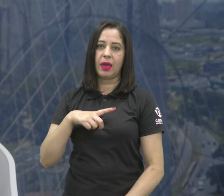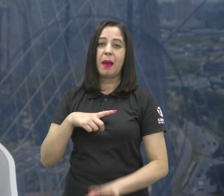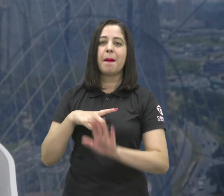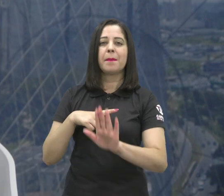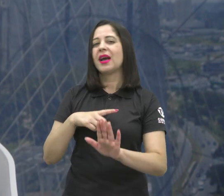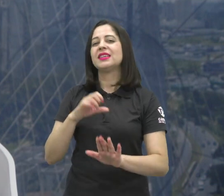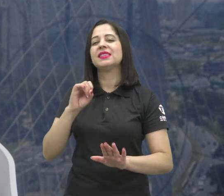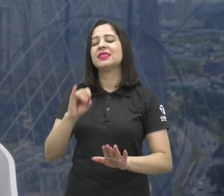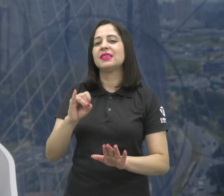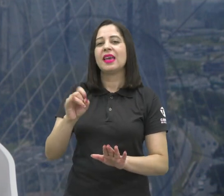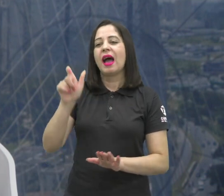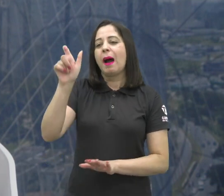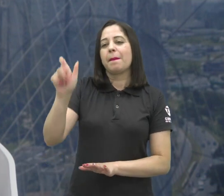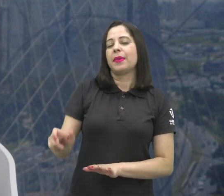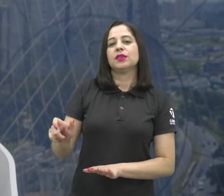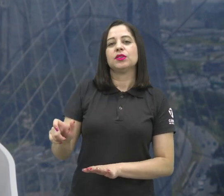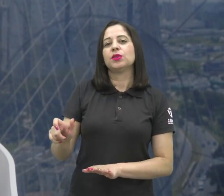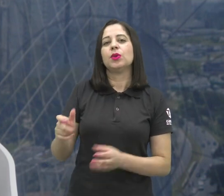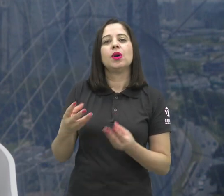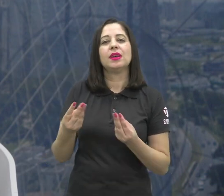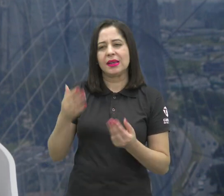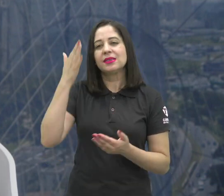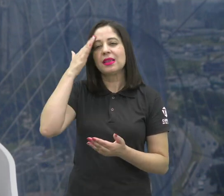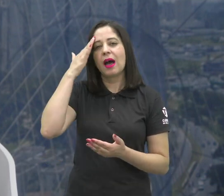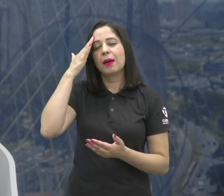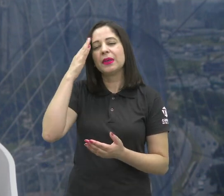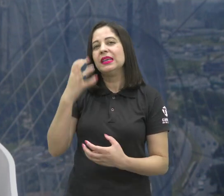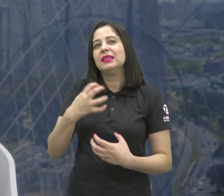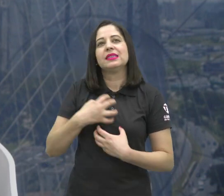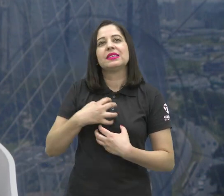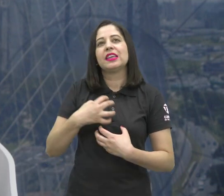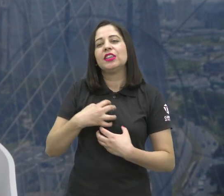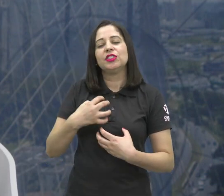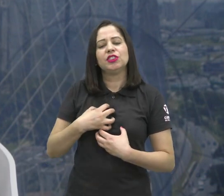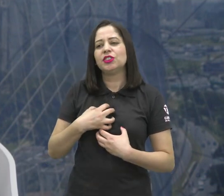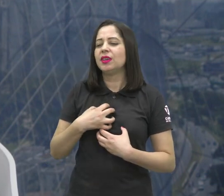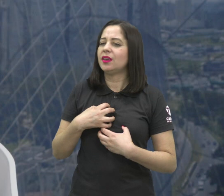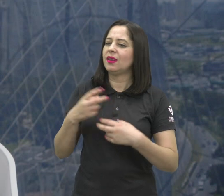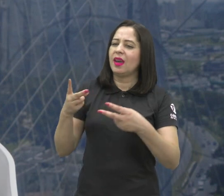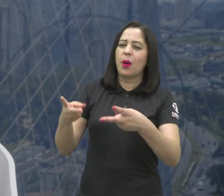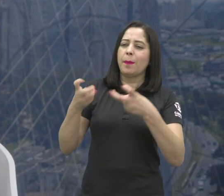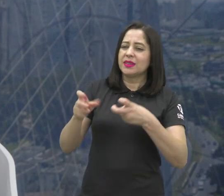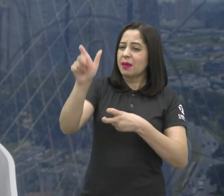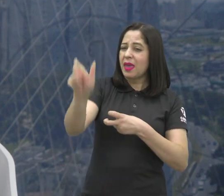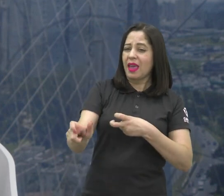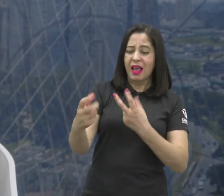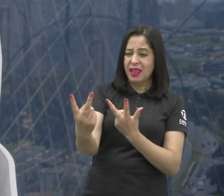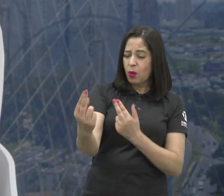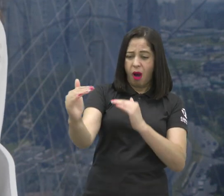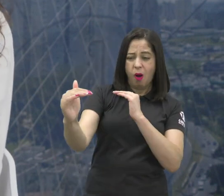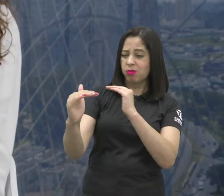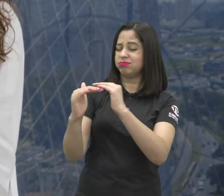também quando você tem a questão que até o Rafael abordou, é o pertencimento, né? Porque assim, eu consigo ver aquela pessoa como um semelhante